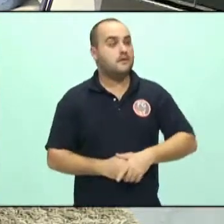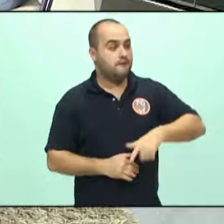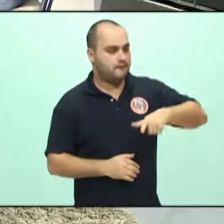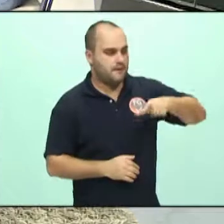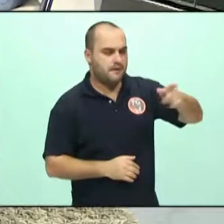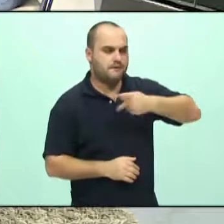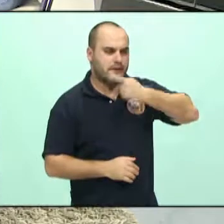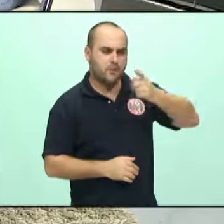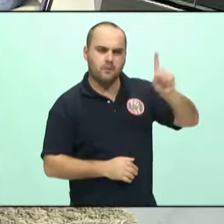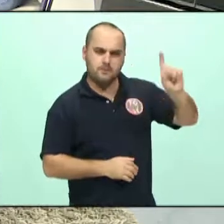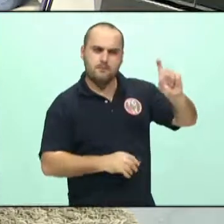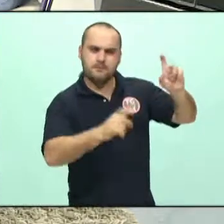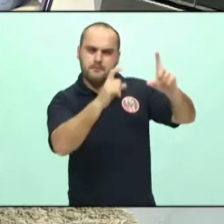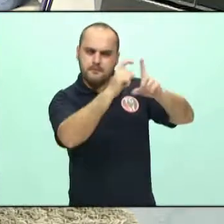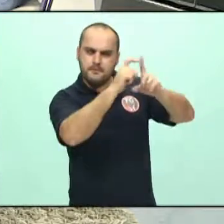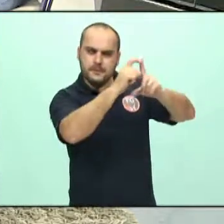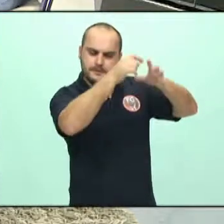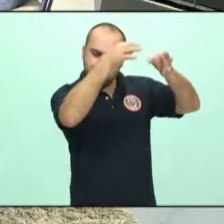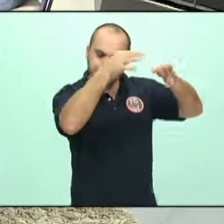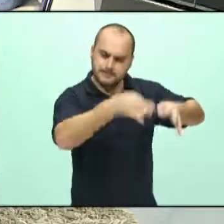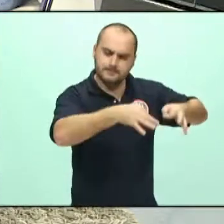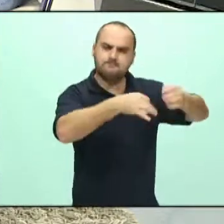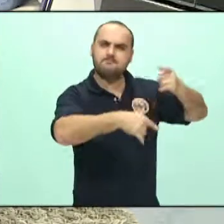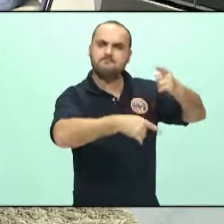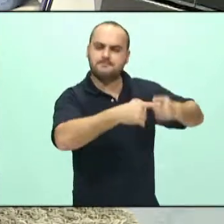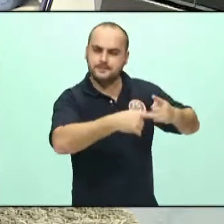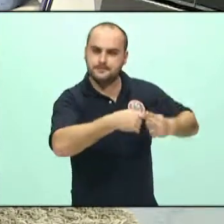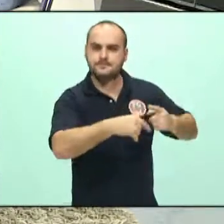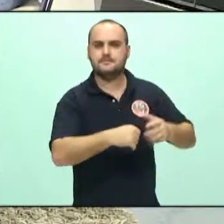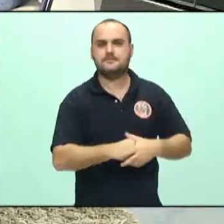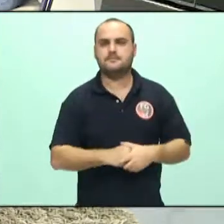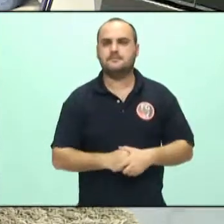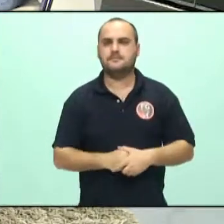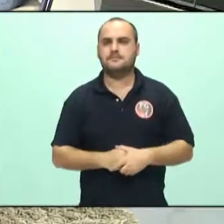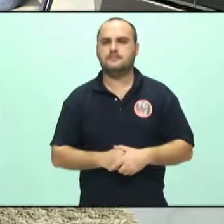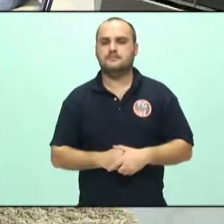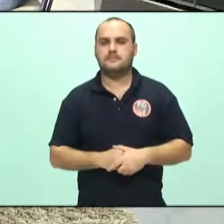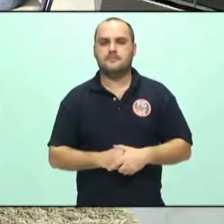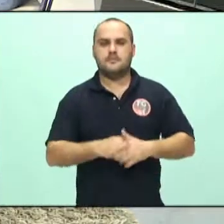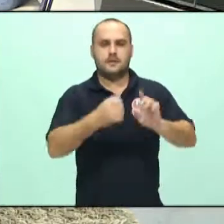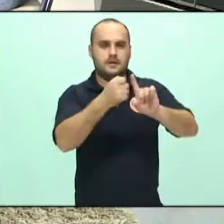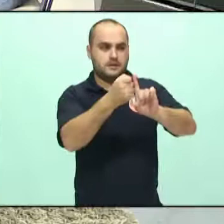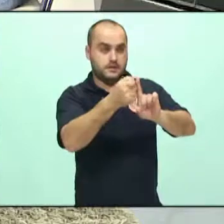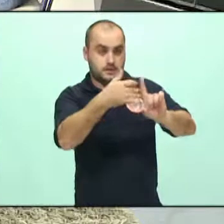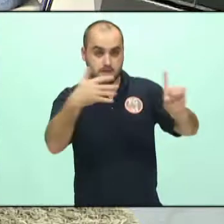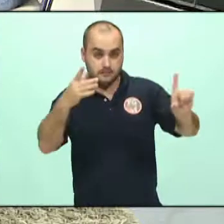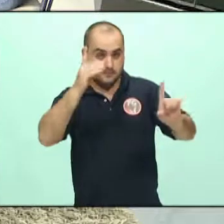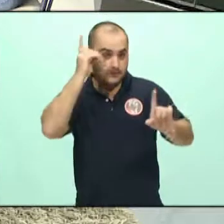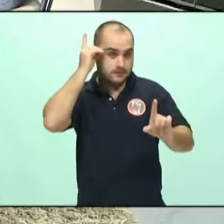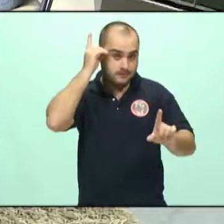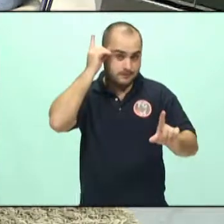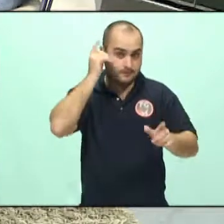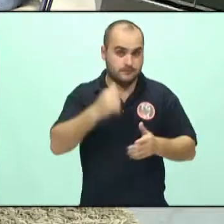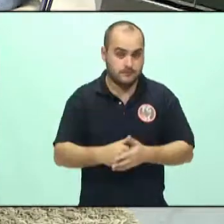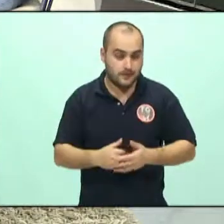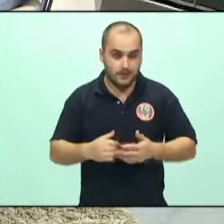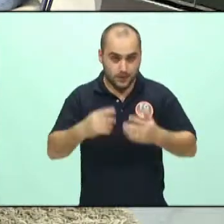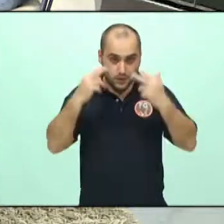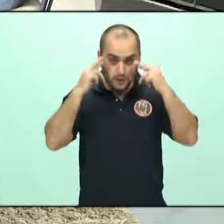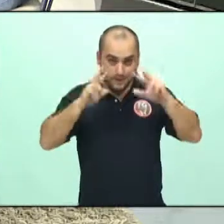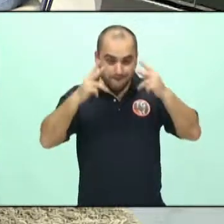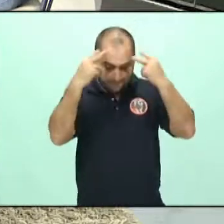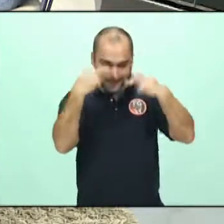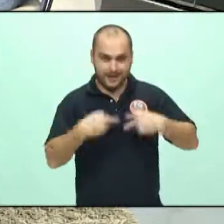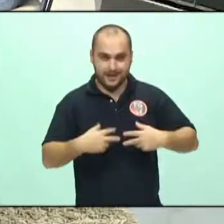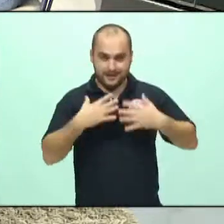correta, porque as crianças, enfim, síndrome de Down, aparenta. Sim, é físico, você